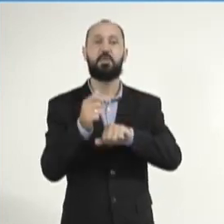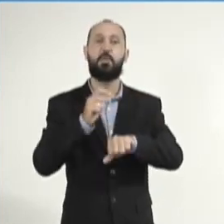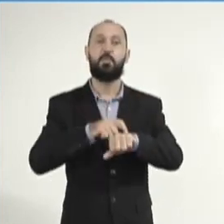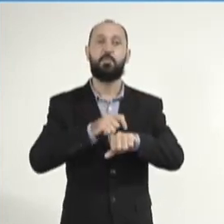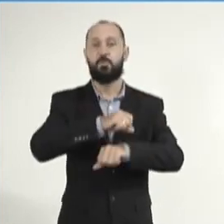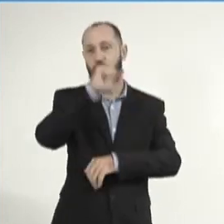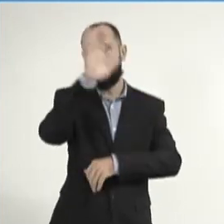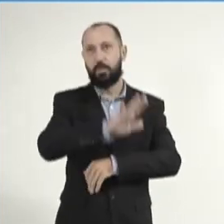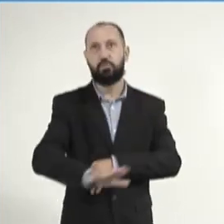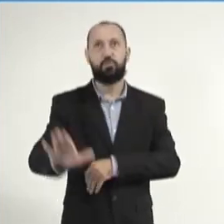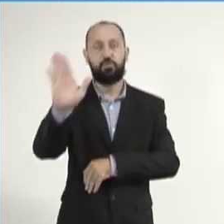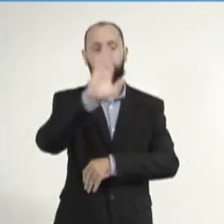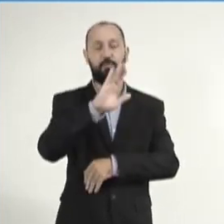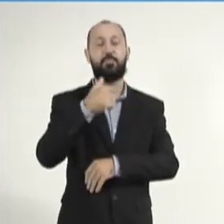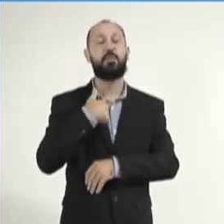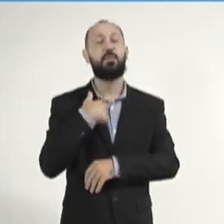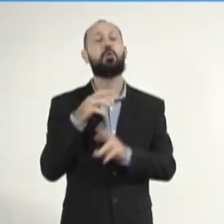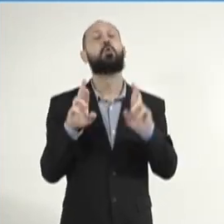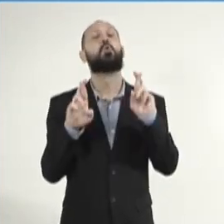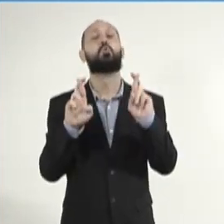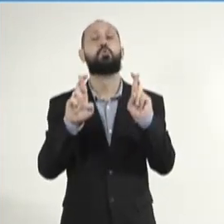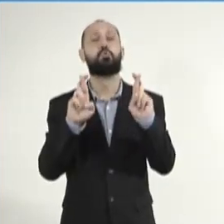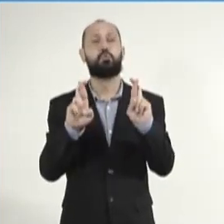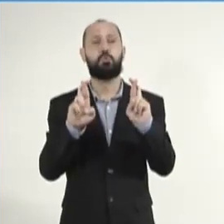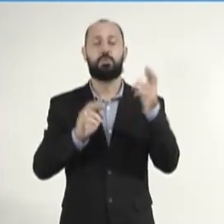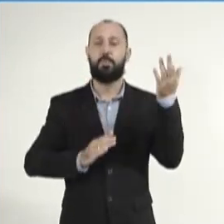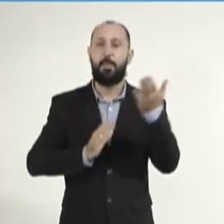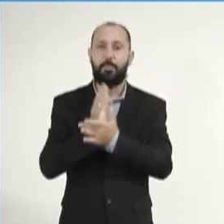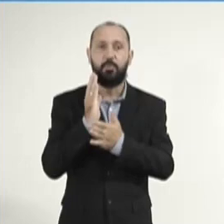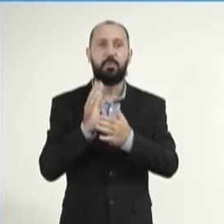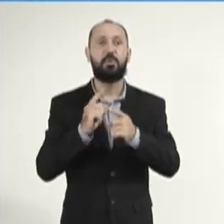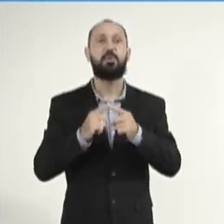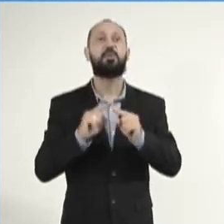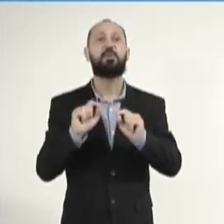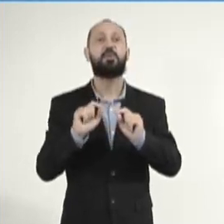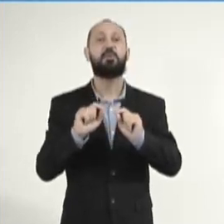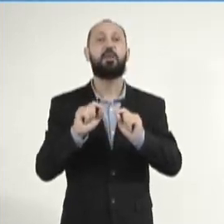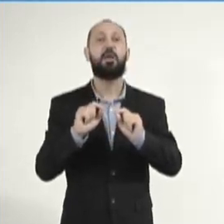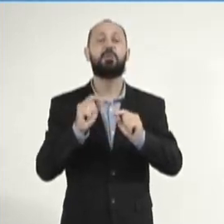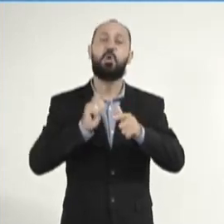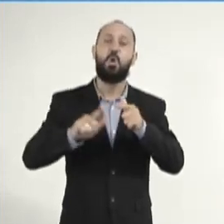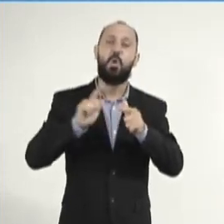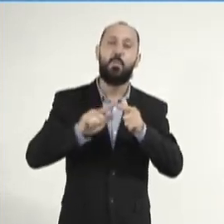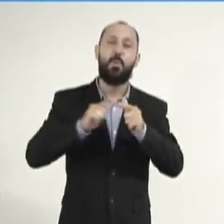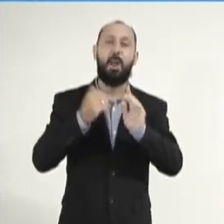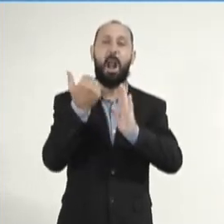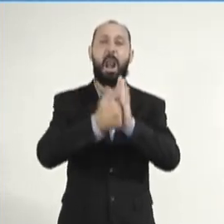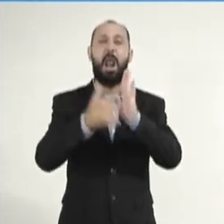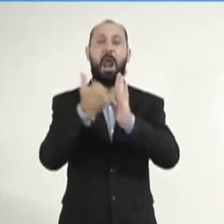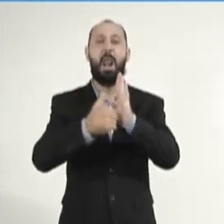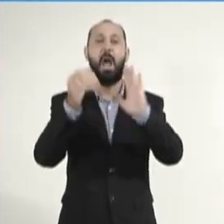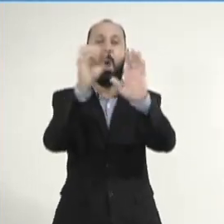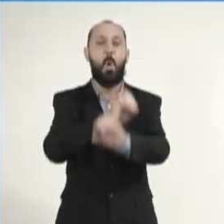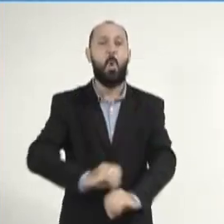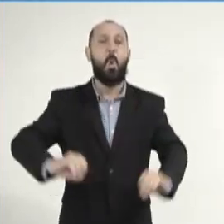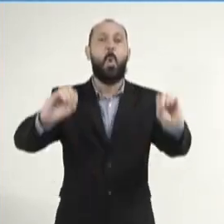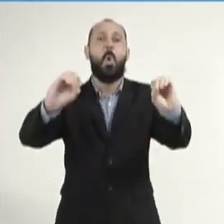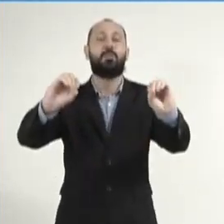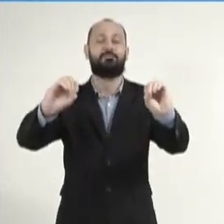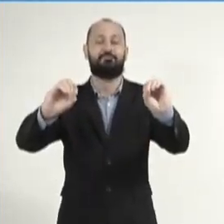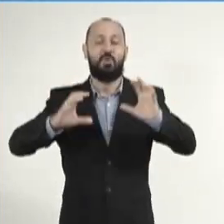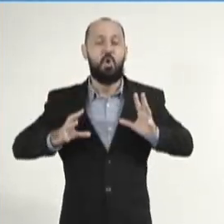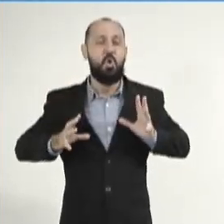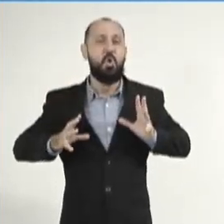situação no Brasil inteiro. Eu torço para que ela seja aprovada, porque aí cai o desconto para todos